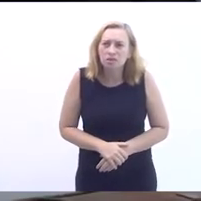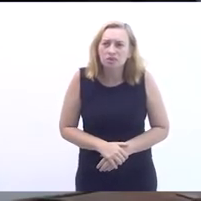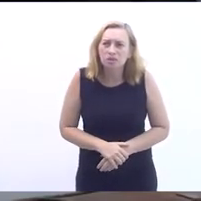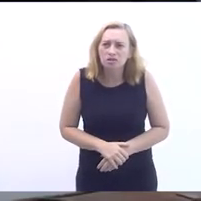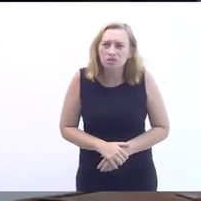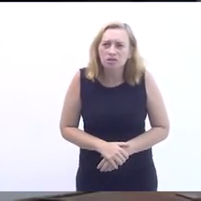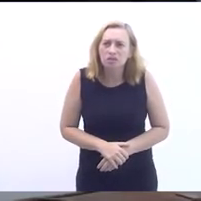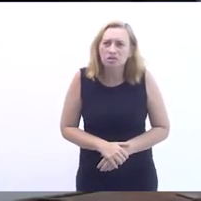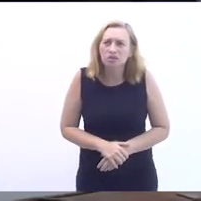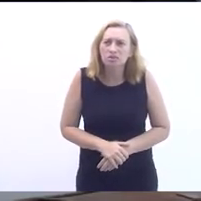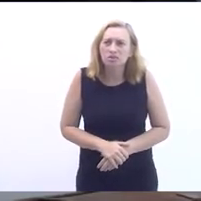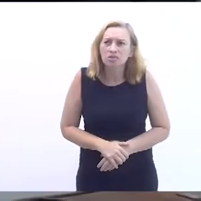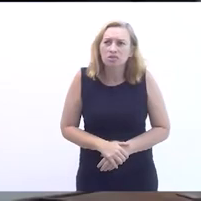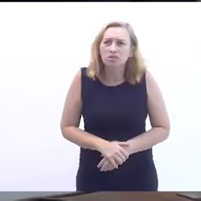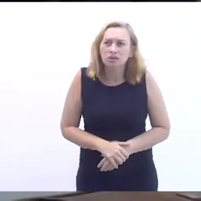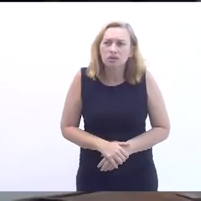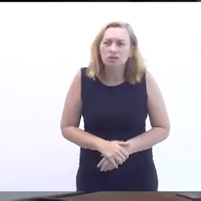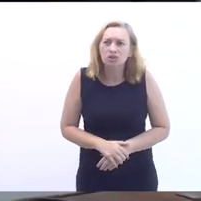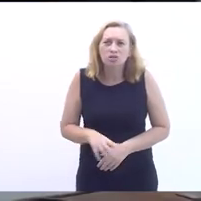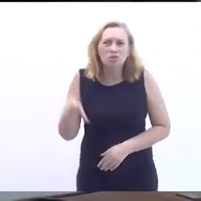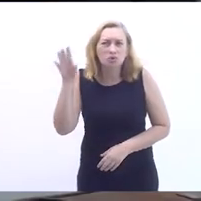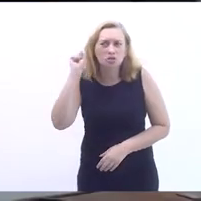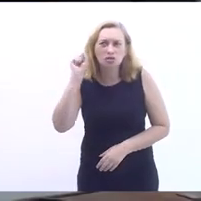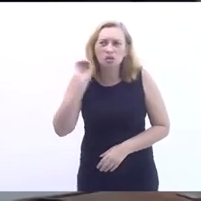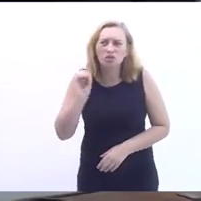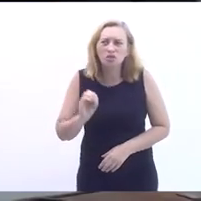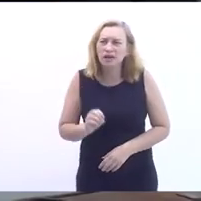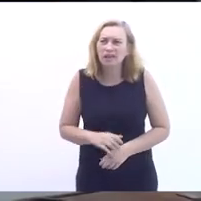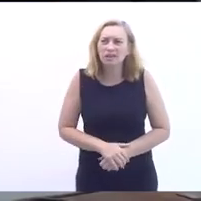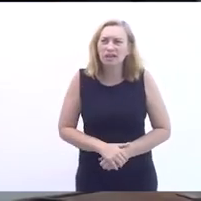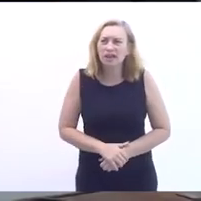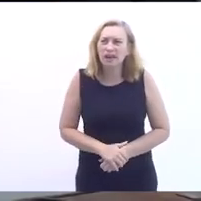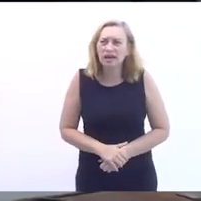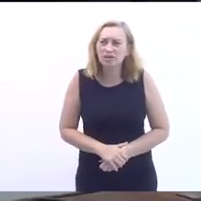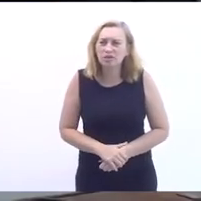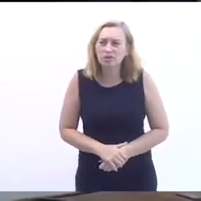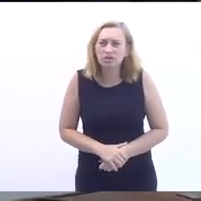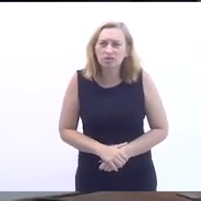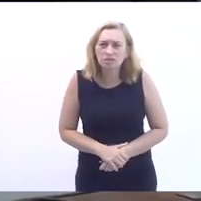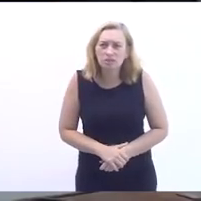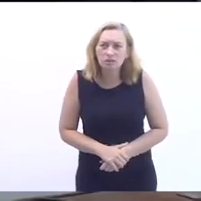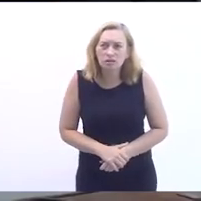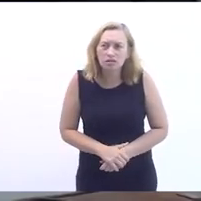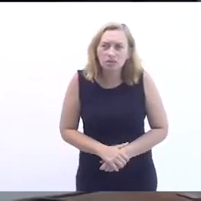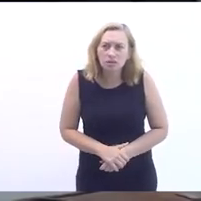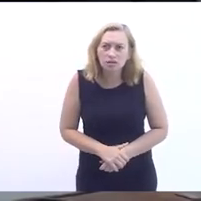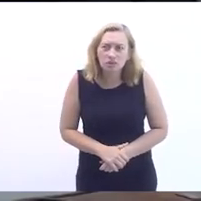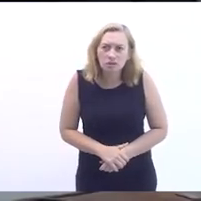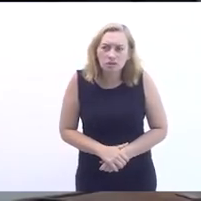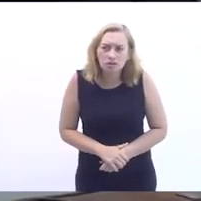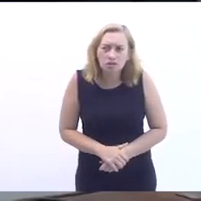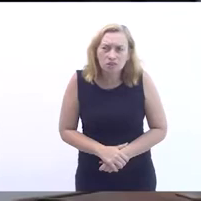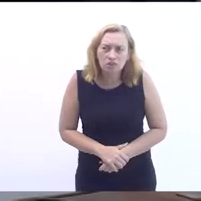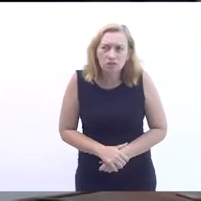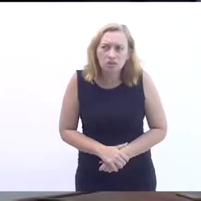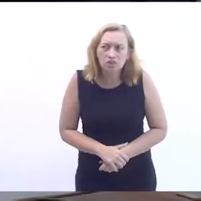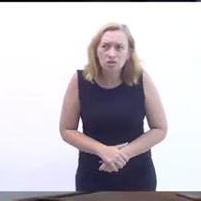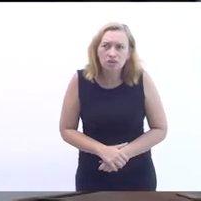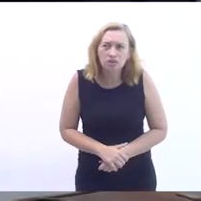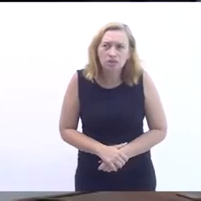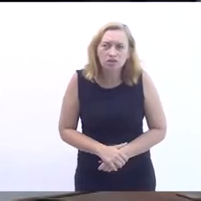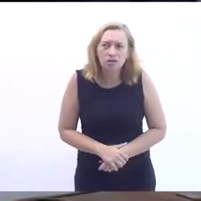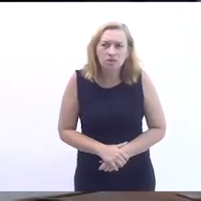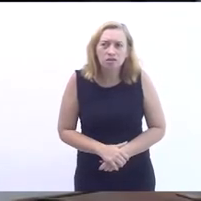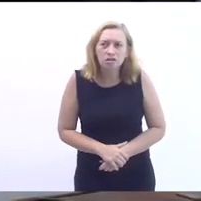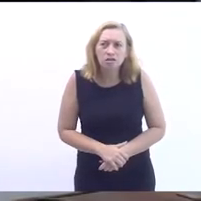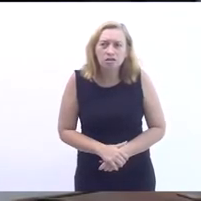anos depois eu me falar que tira dor de cabeça desde o meu primeiro camisa de